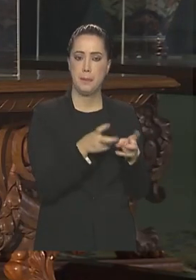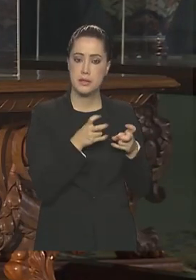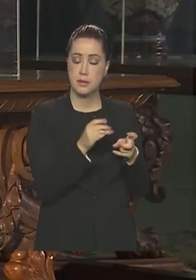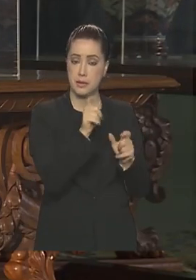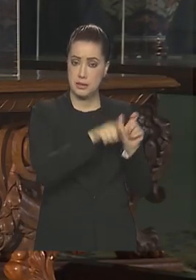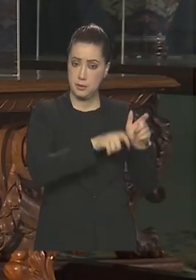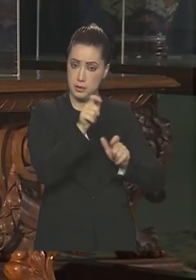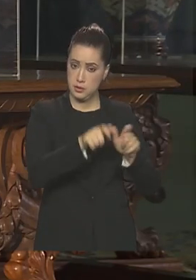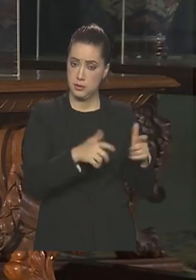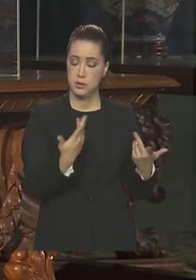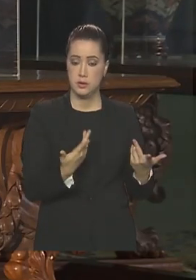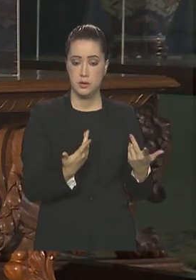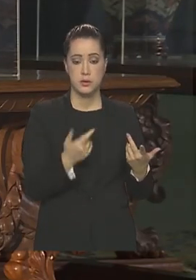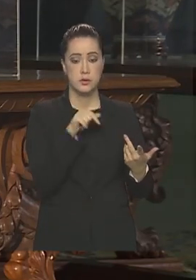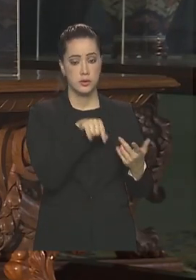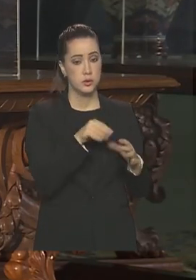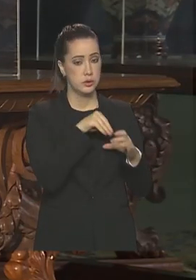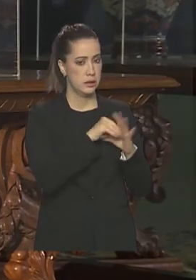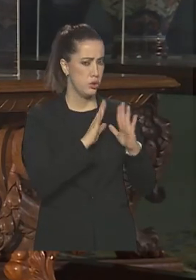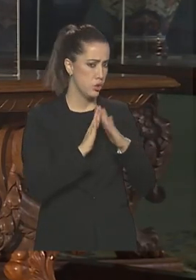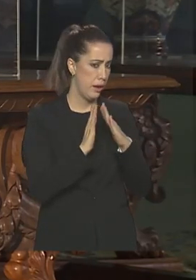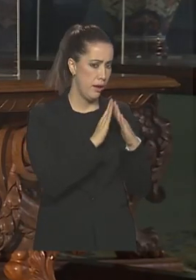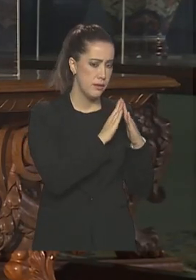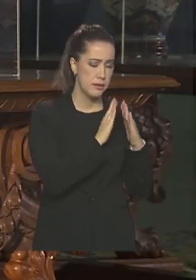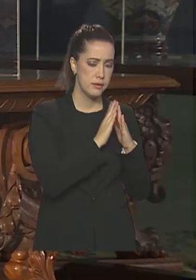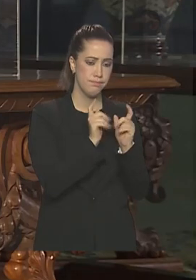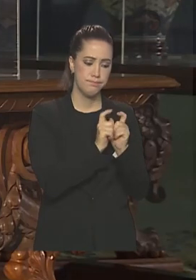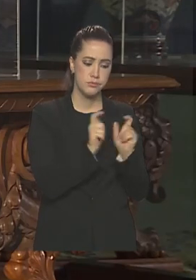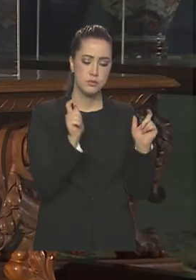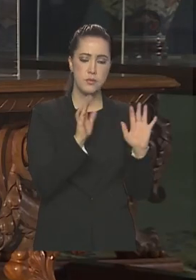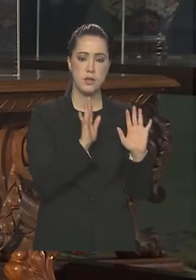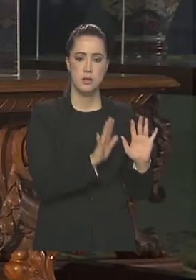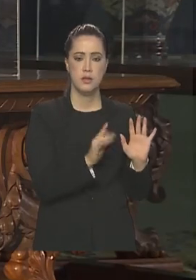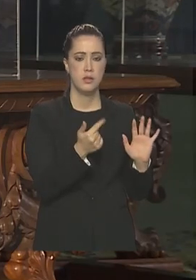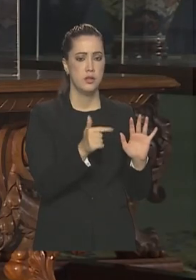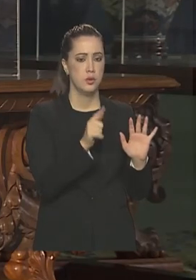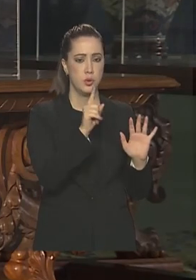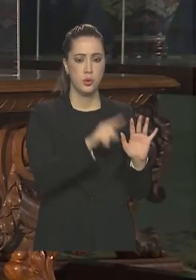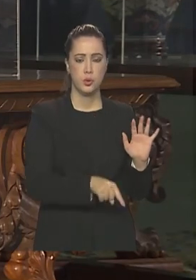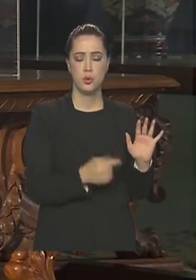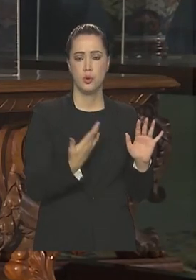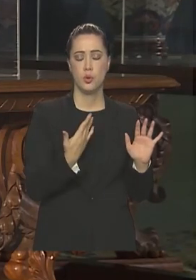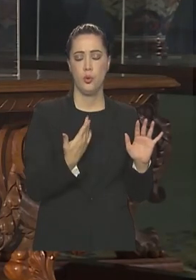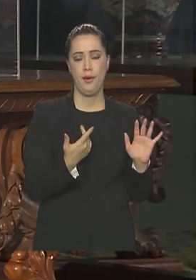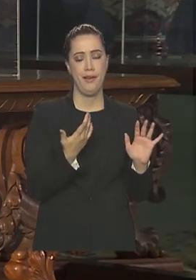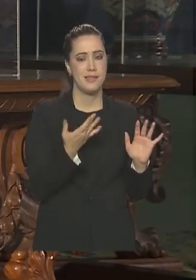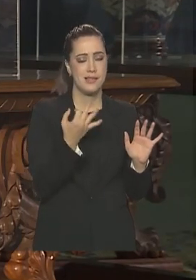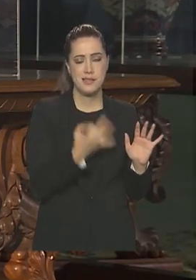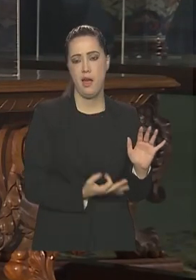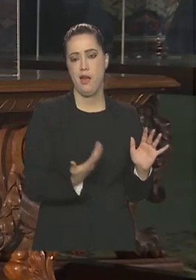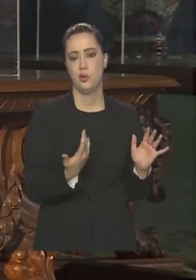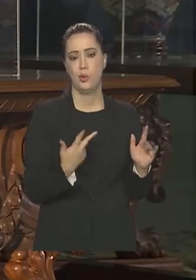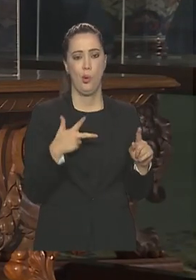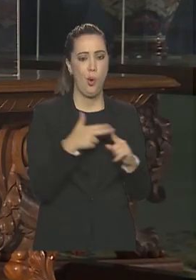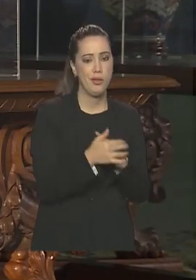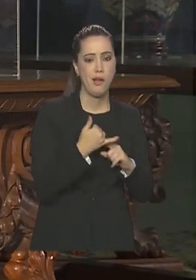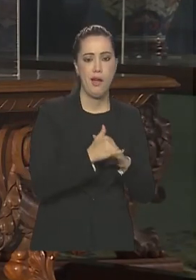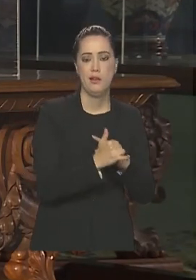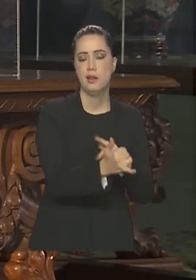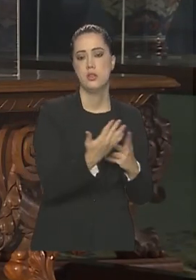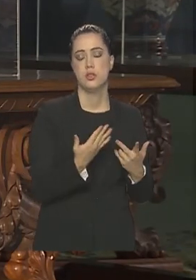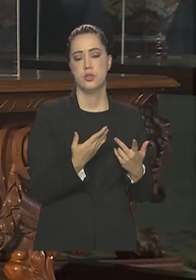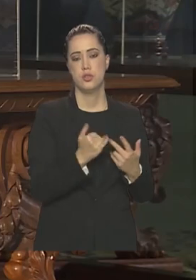as pessoas em suas residências, na maior parte do tempo, não seria algo razoável elas terem o serviço de energia